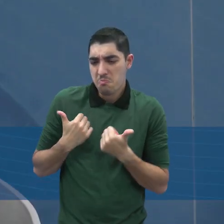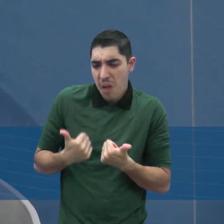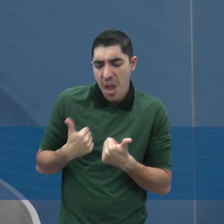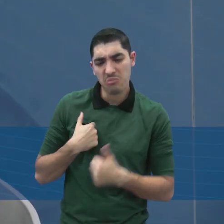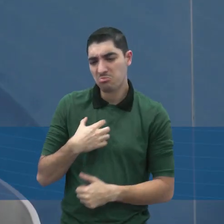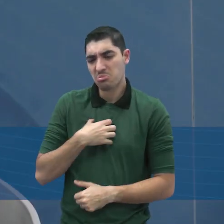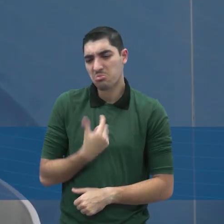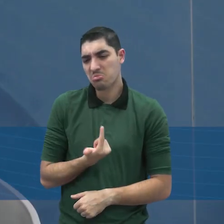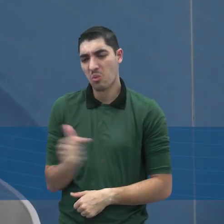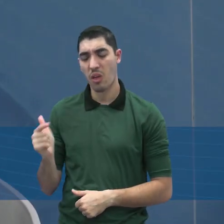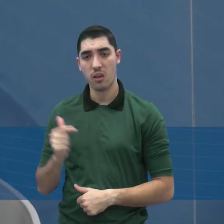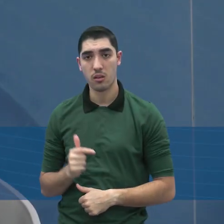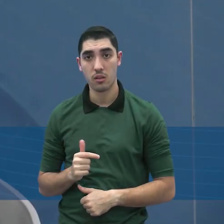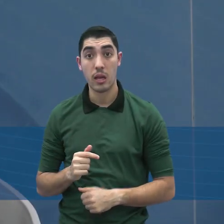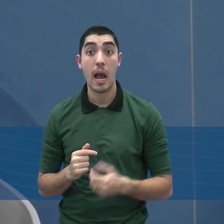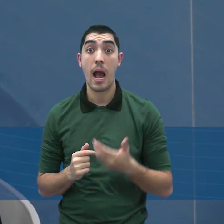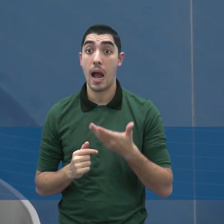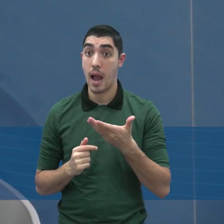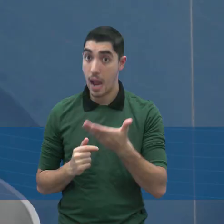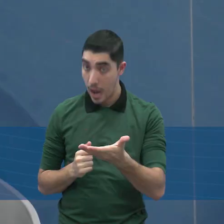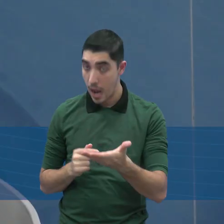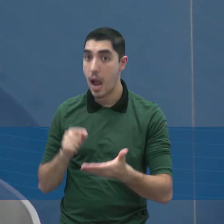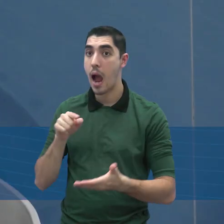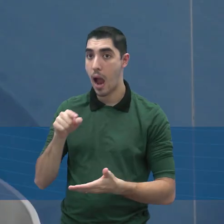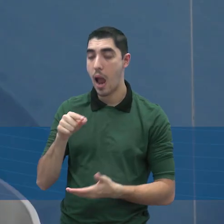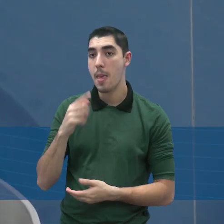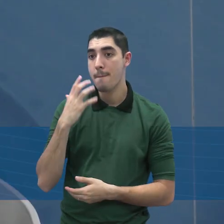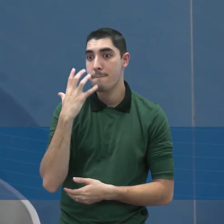assim, aí eu acho que daí a paixão vira